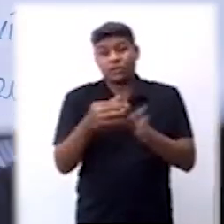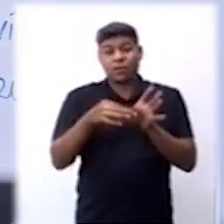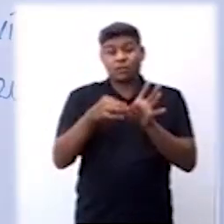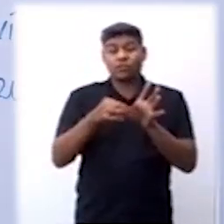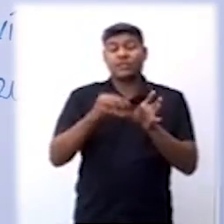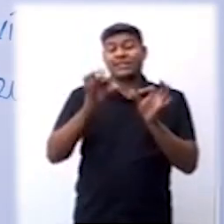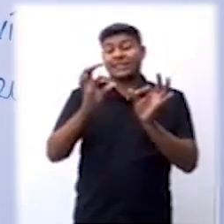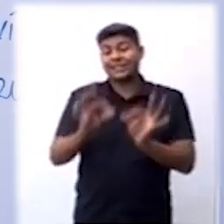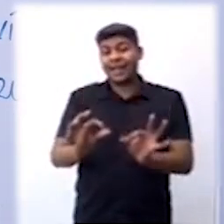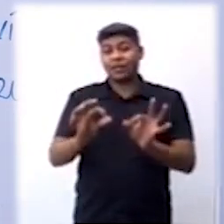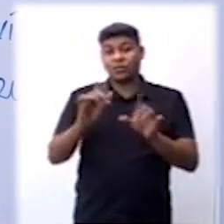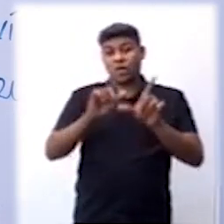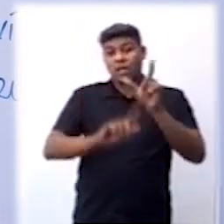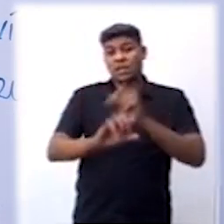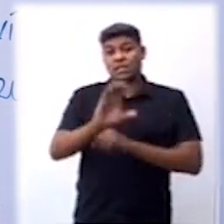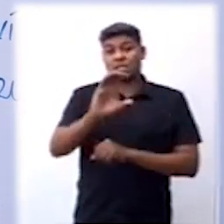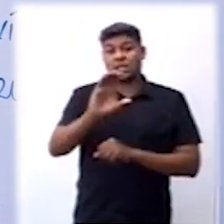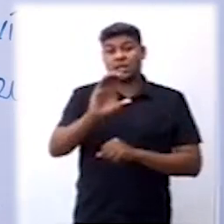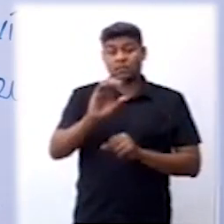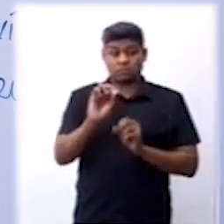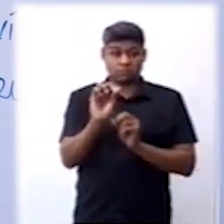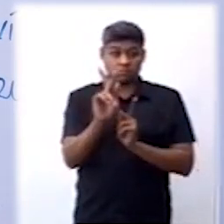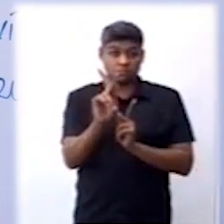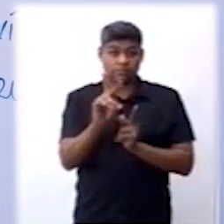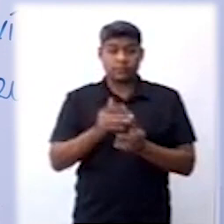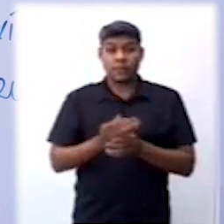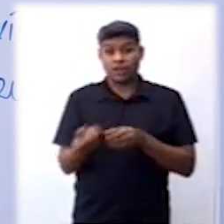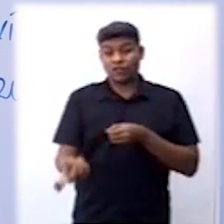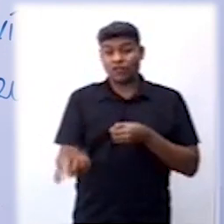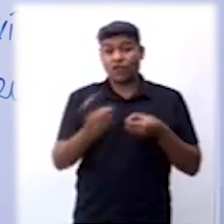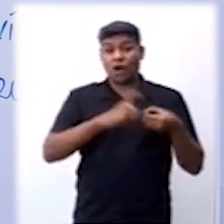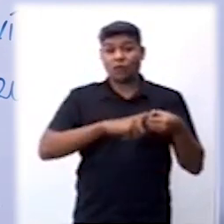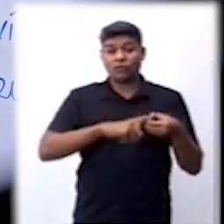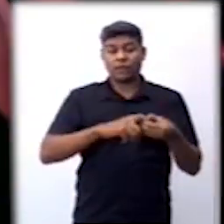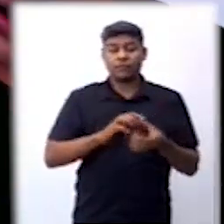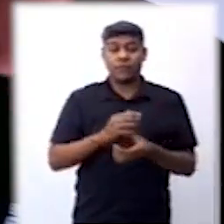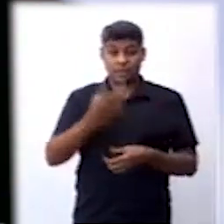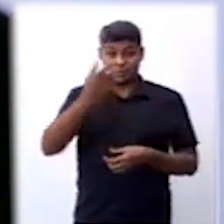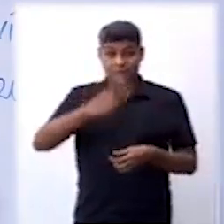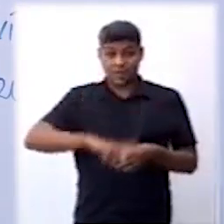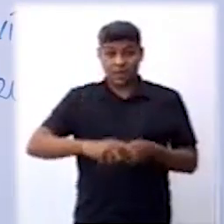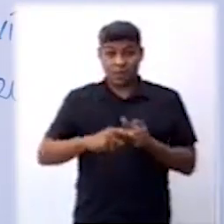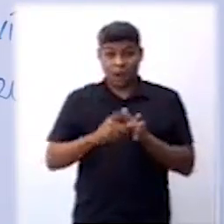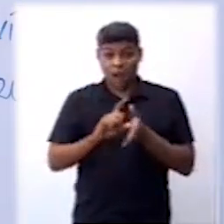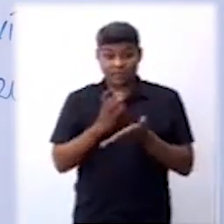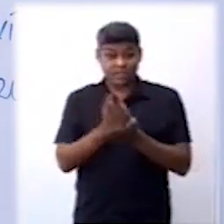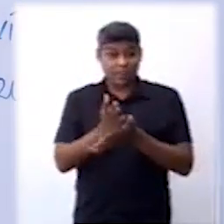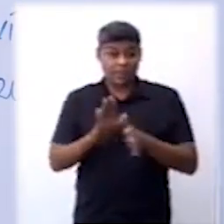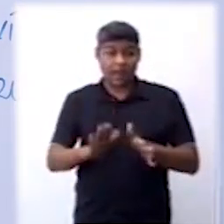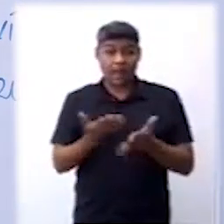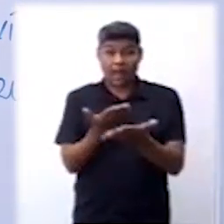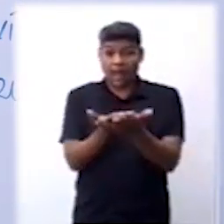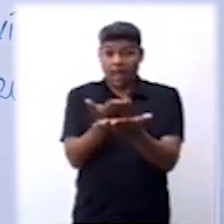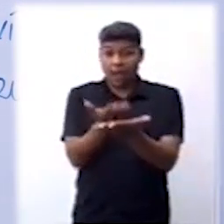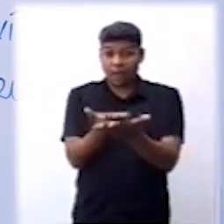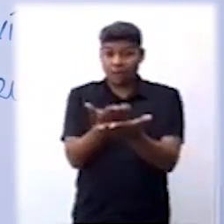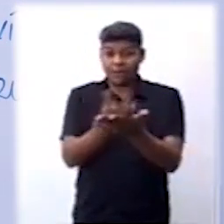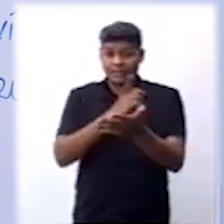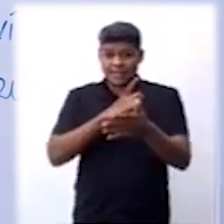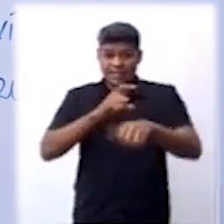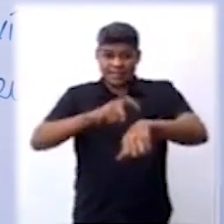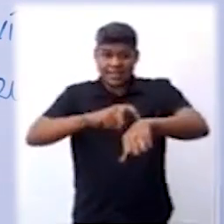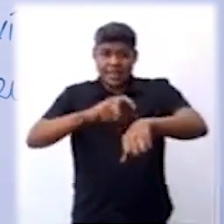letra C. Tudo bem? Bora voltar para cá. Antes de acabar a nossa aula, a gente tem um